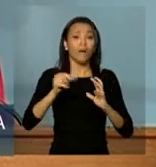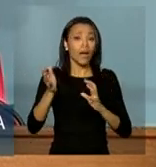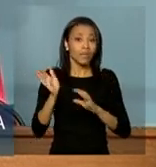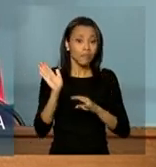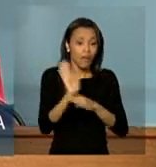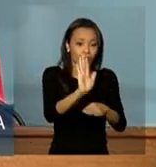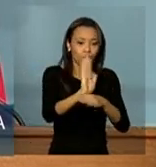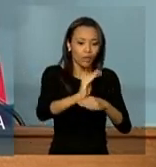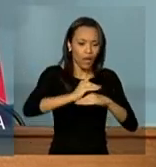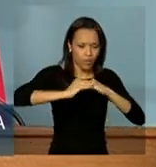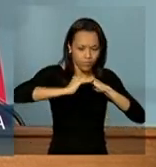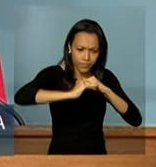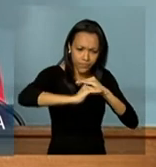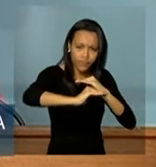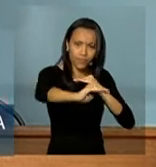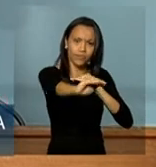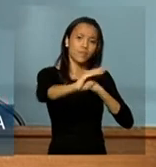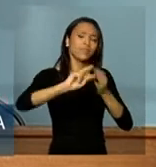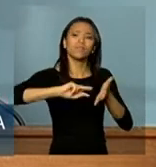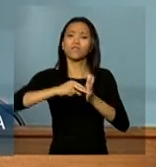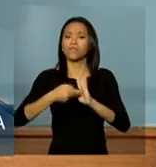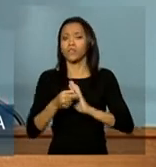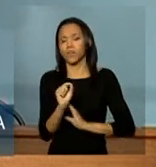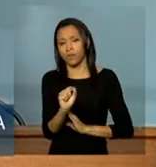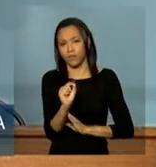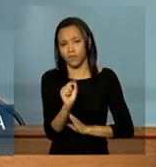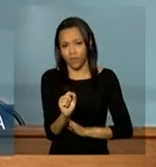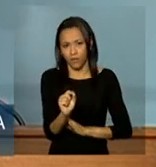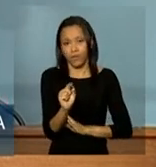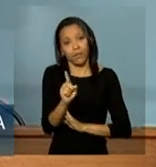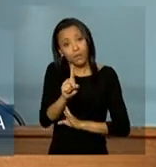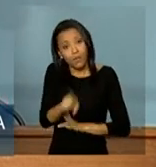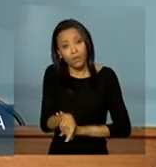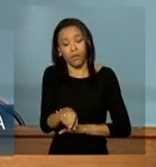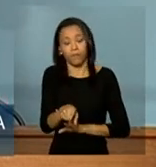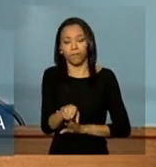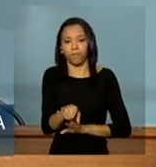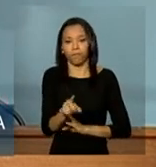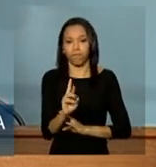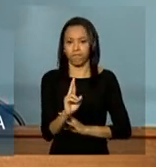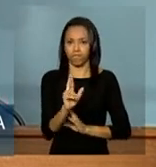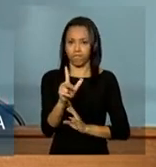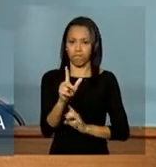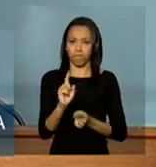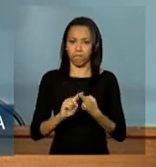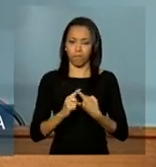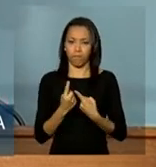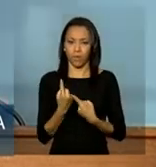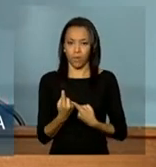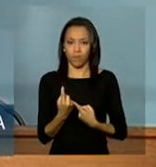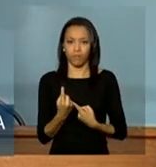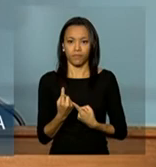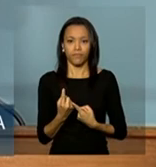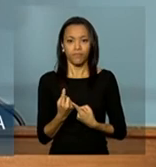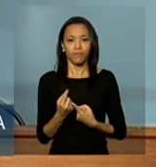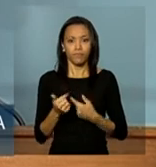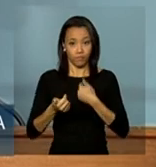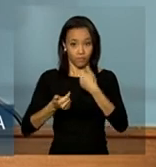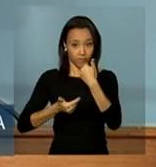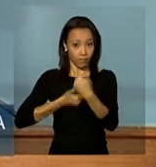muitas vezes significam a diferença entre uma